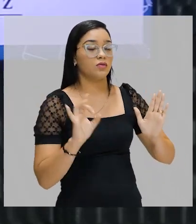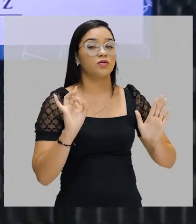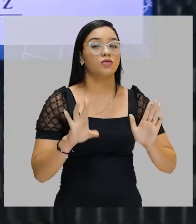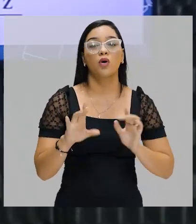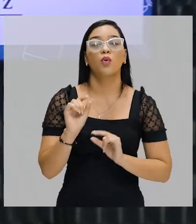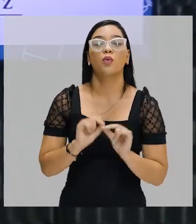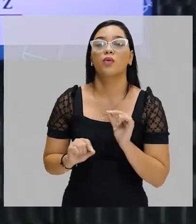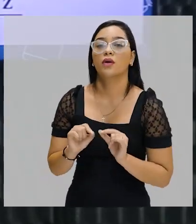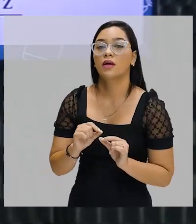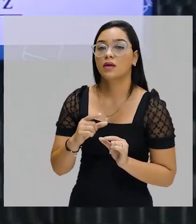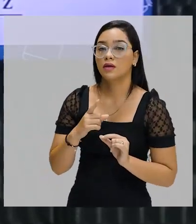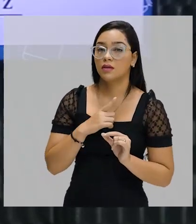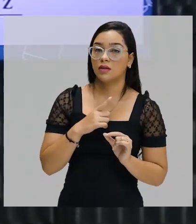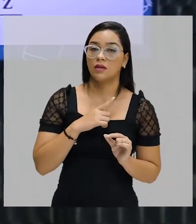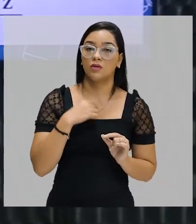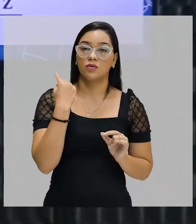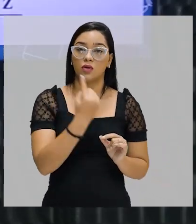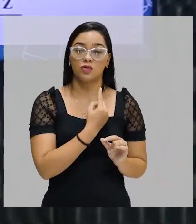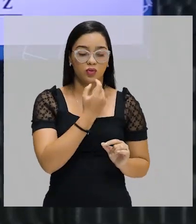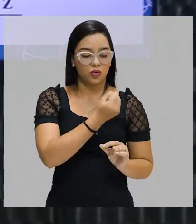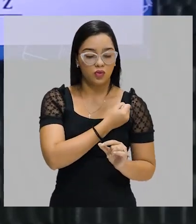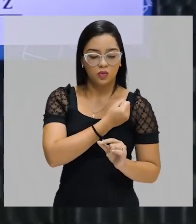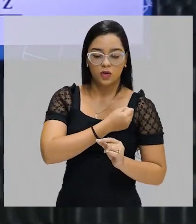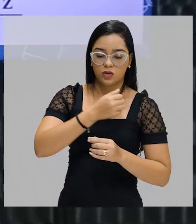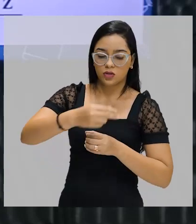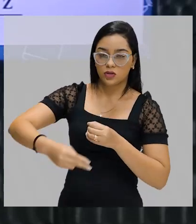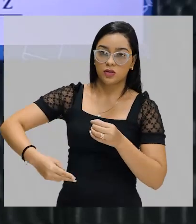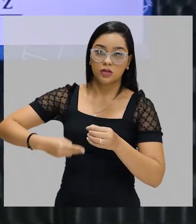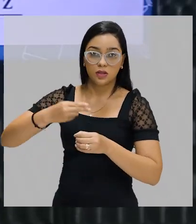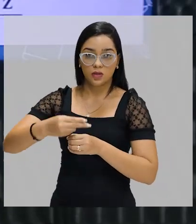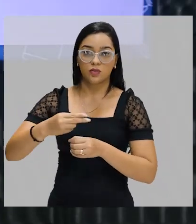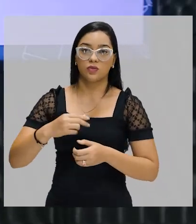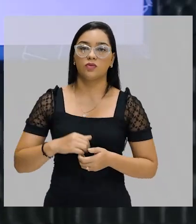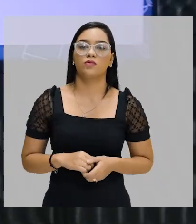só aí o nosso número de nêutrons. Tá, ok?